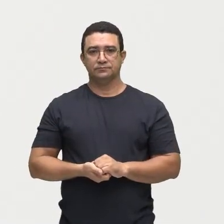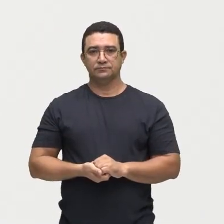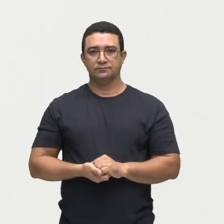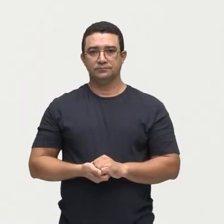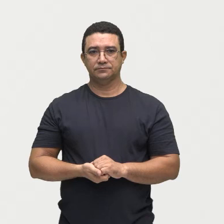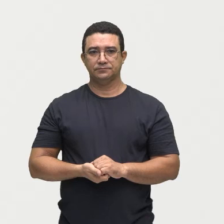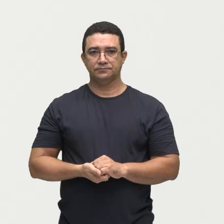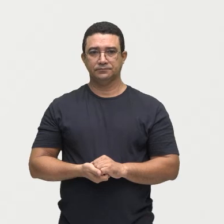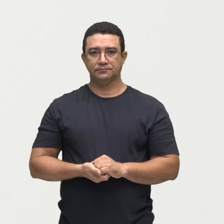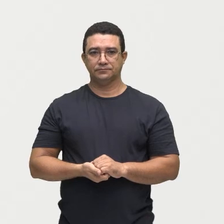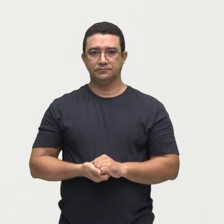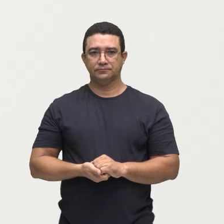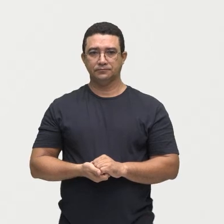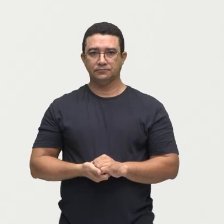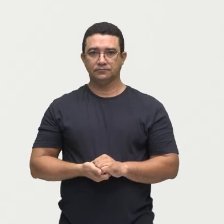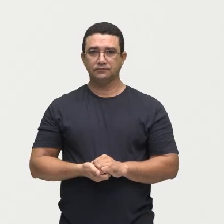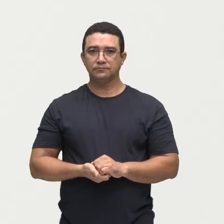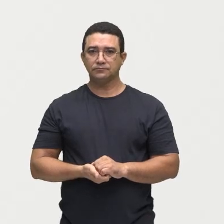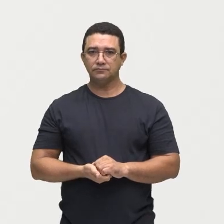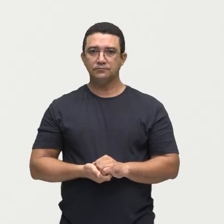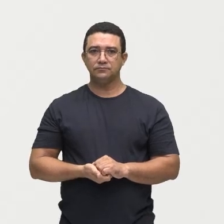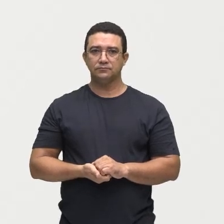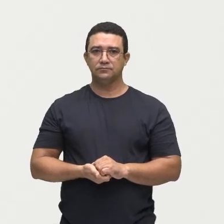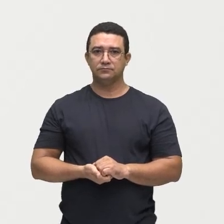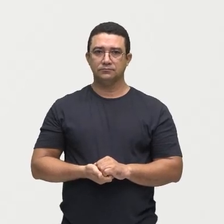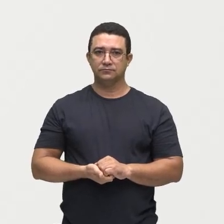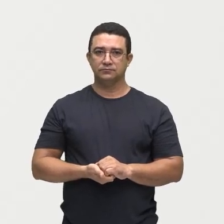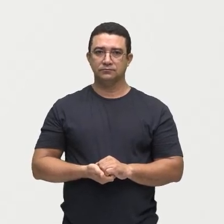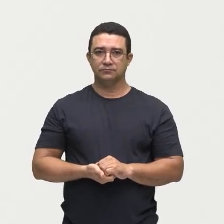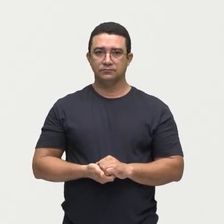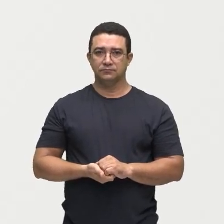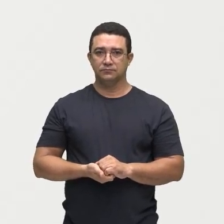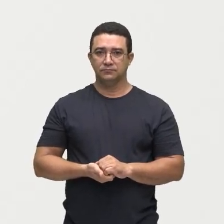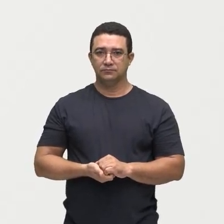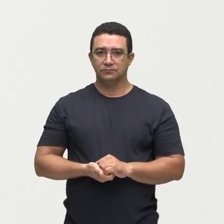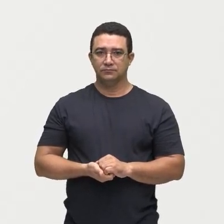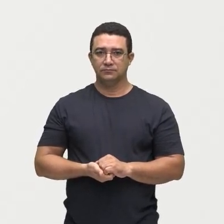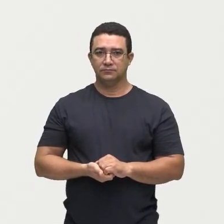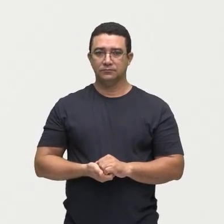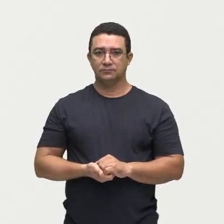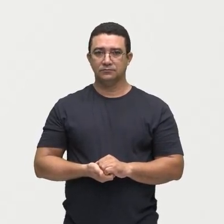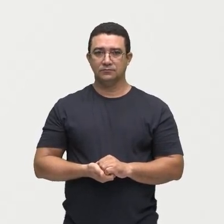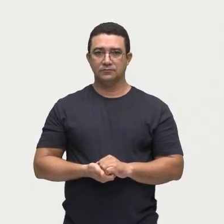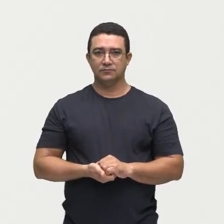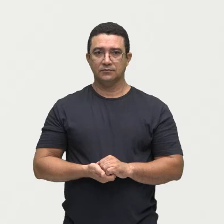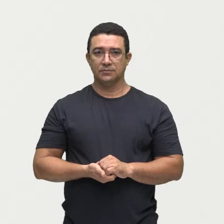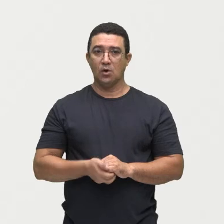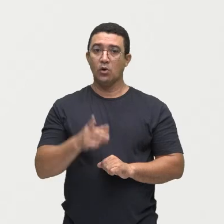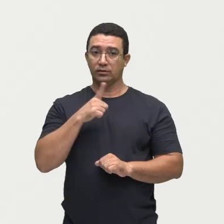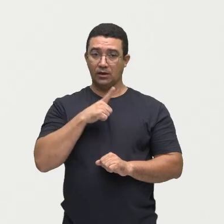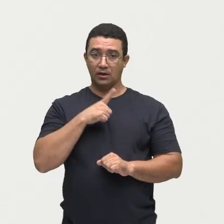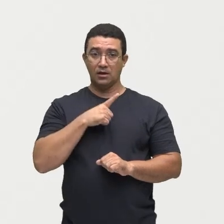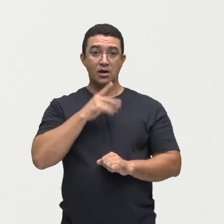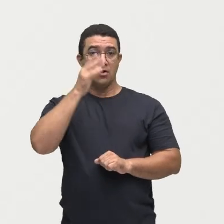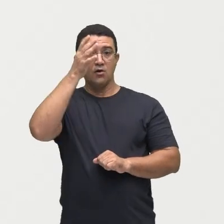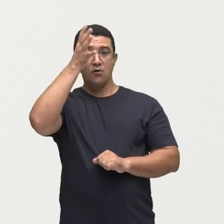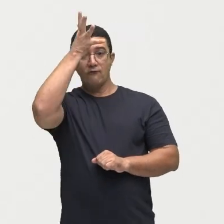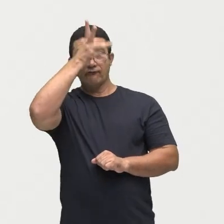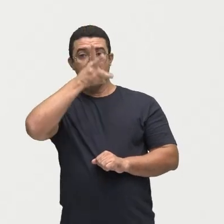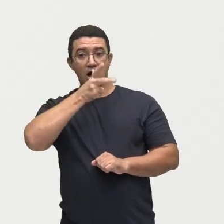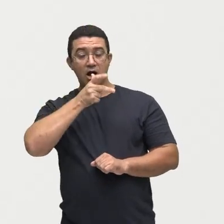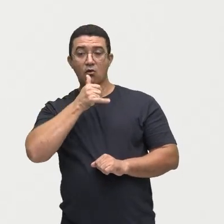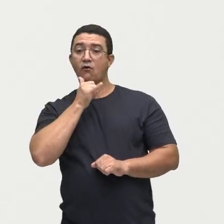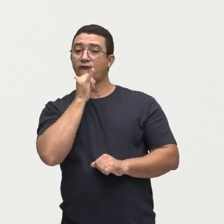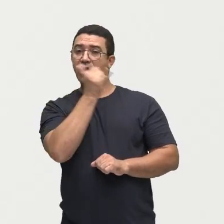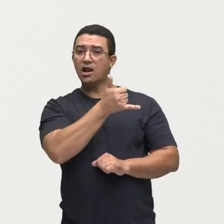relativo que, está aqui em destaque. Aí, quando eu falo, tem um frango aqui dizendo que. Então, o